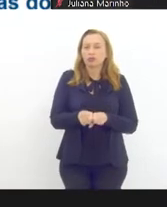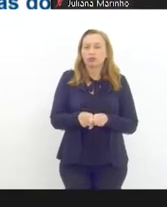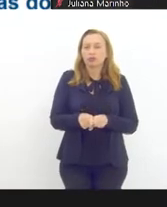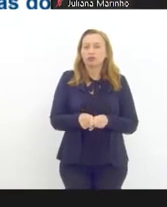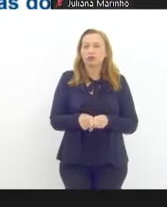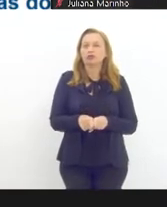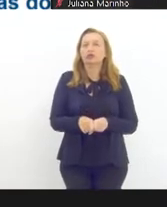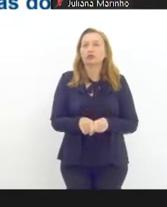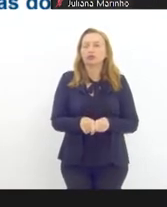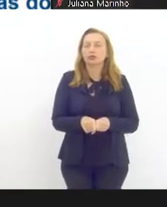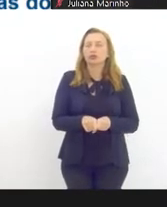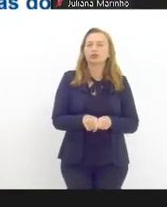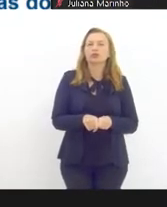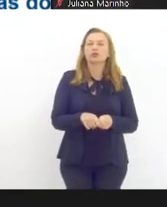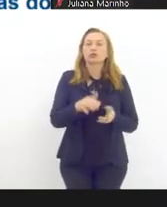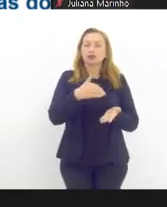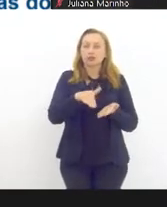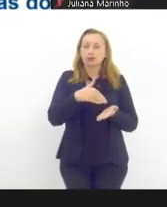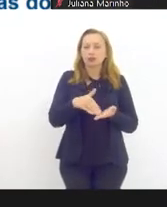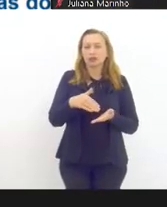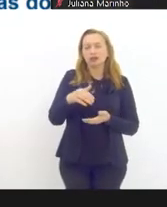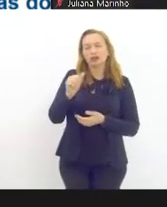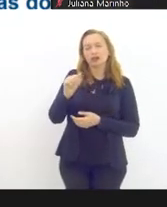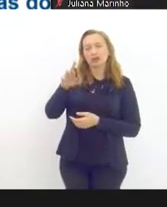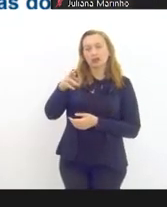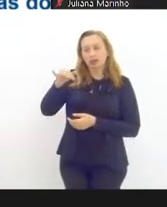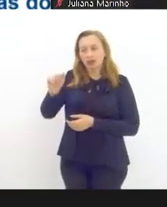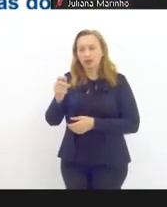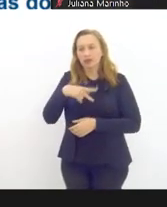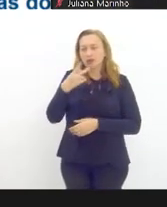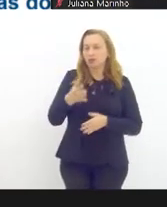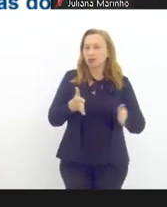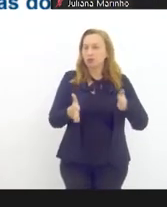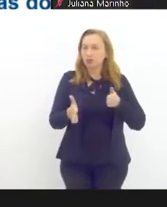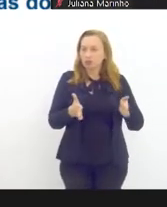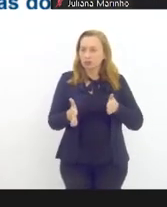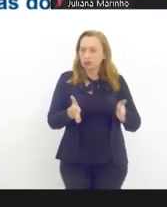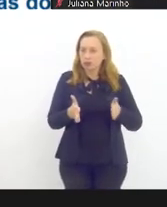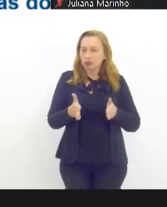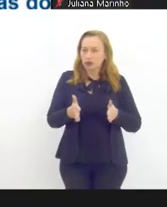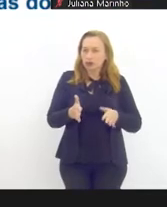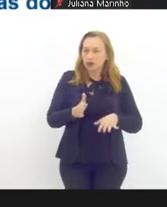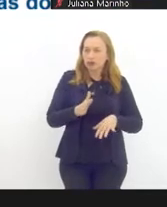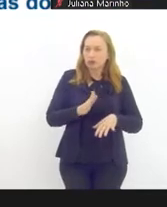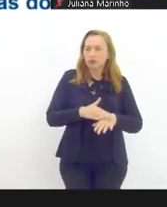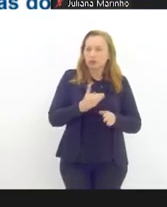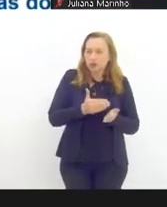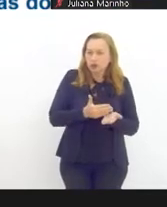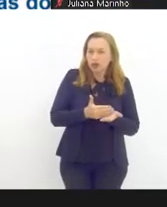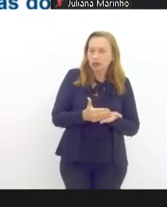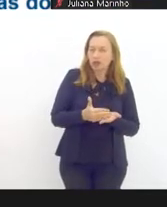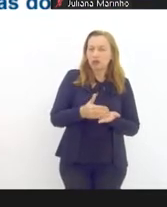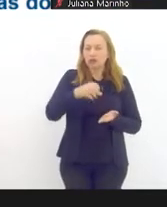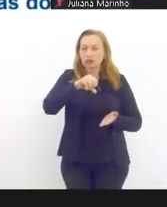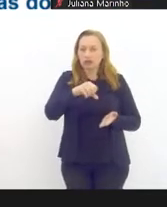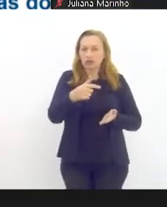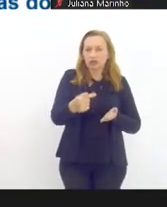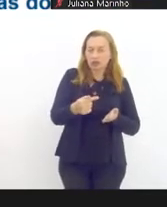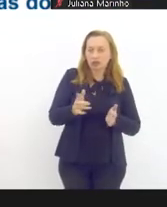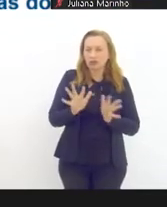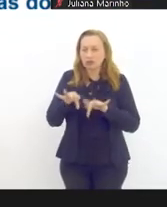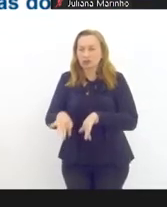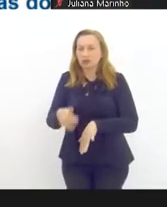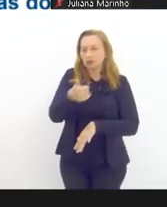André falou de maneira muito pertinente, mas só a nossa defesa de que o prazo máximo ele tem começo em 97 e final em